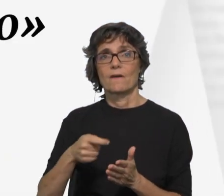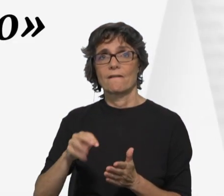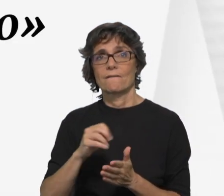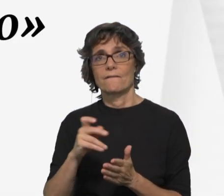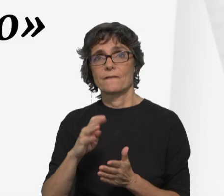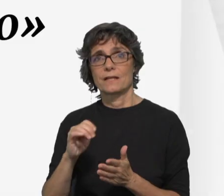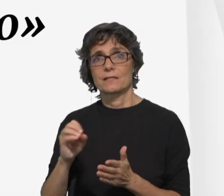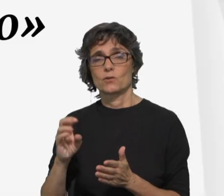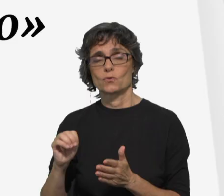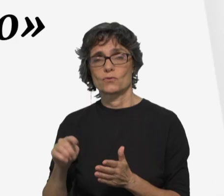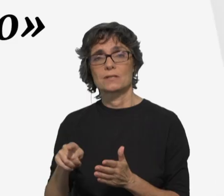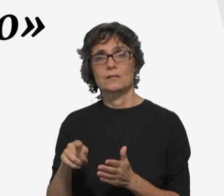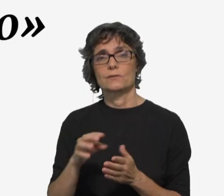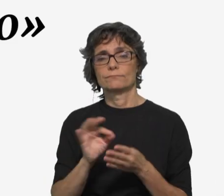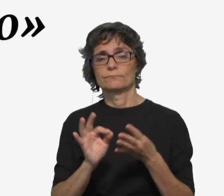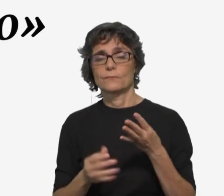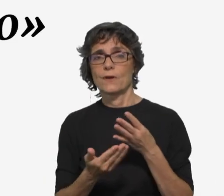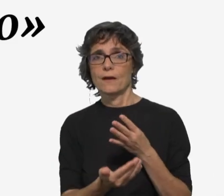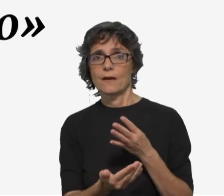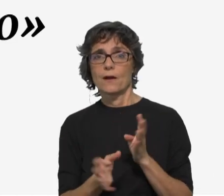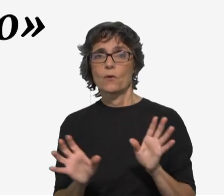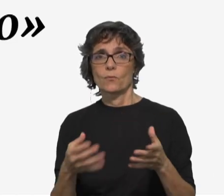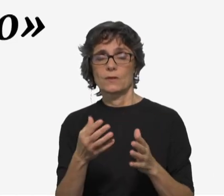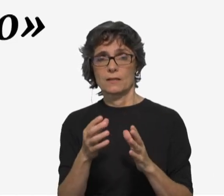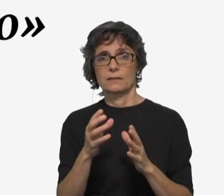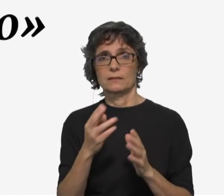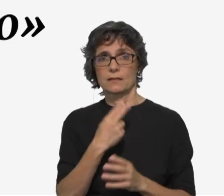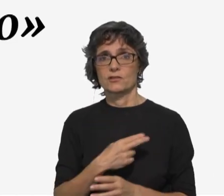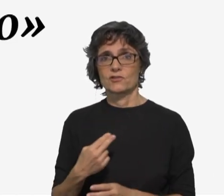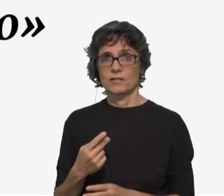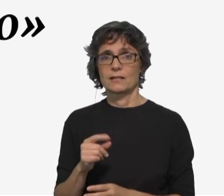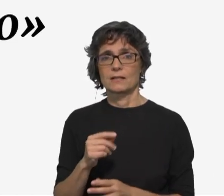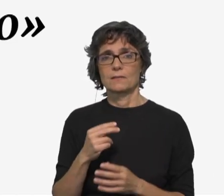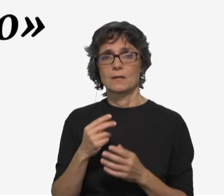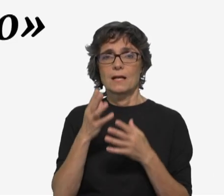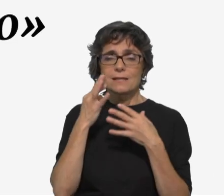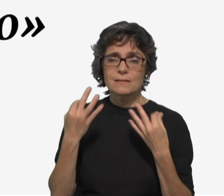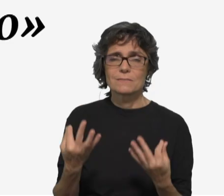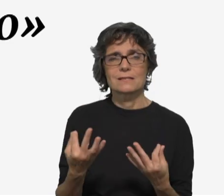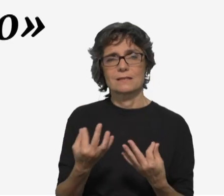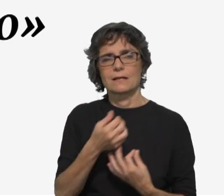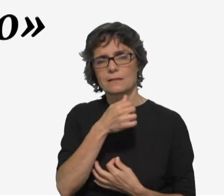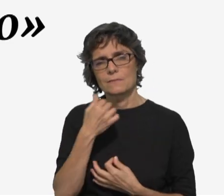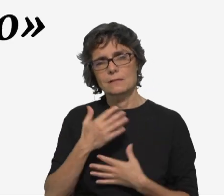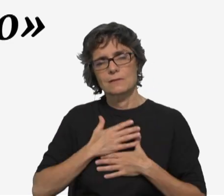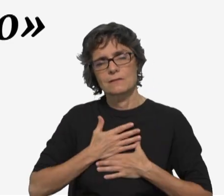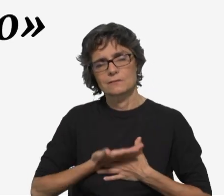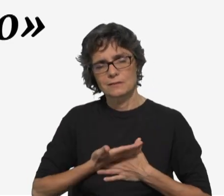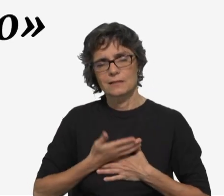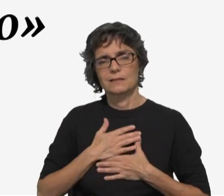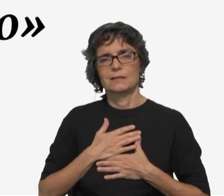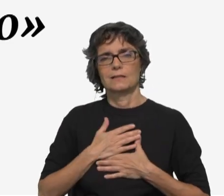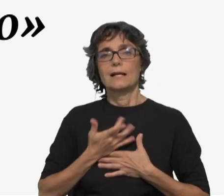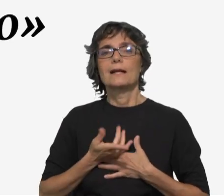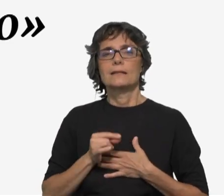de características que devem presidir à comunidade cristã, e a humildade, a mansidão, a paciência, e desafia muito a esta